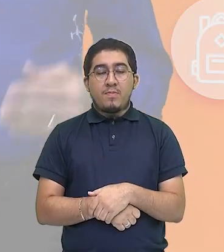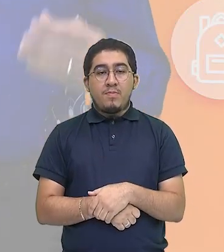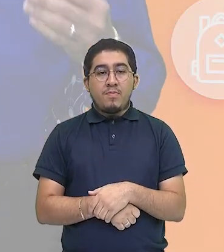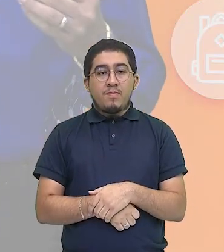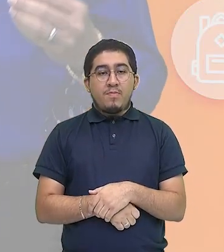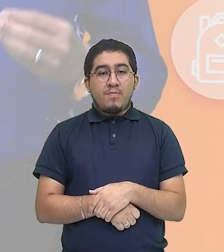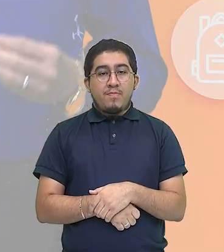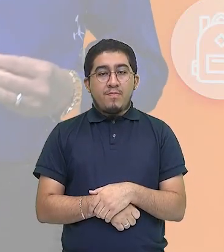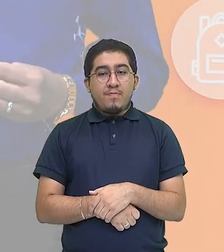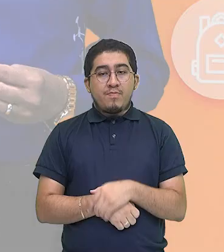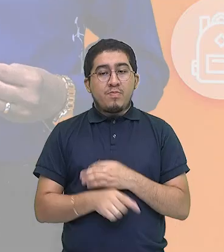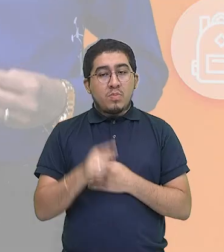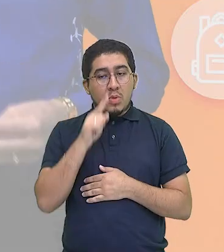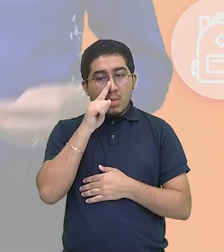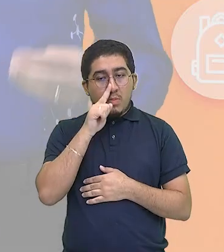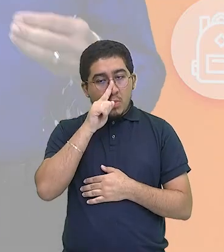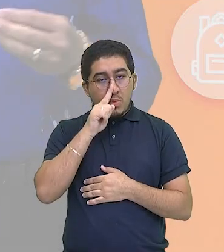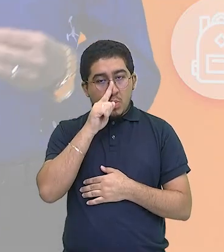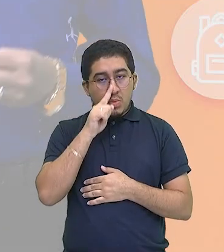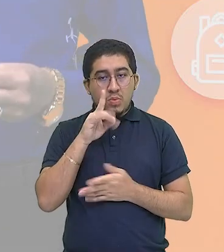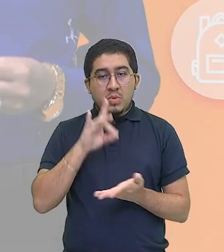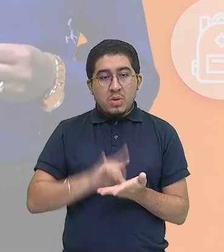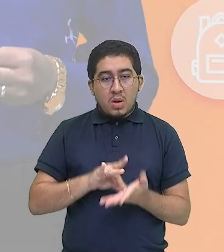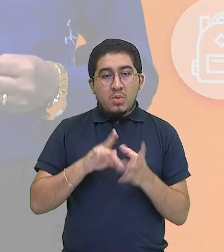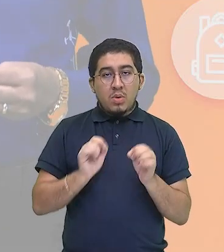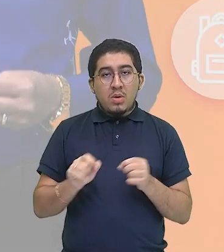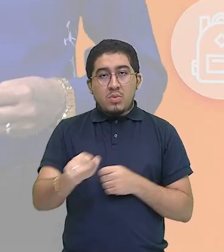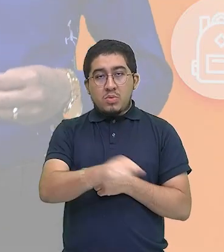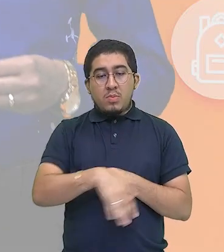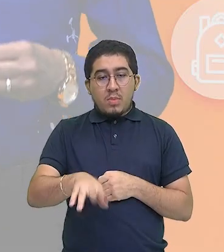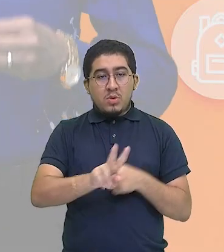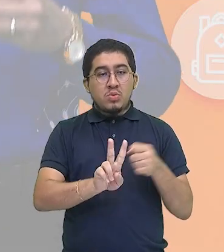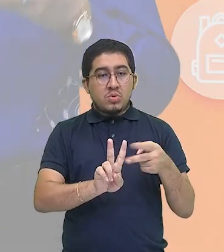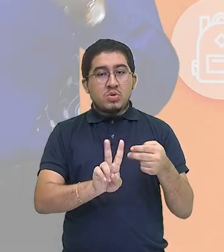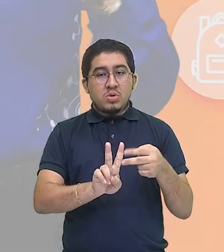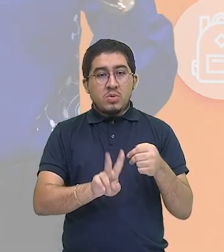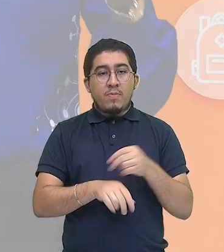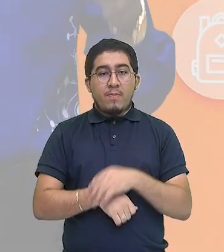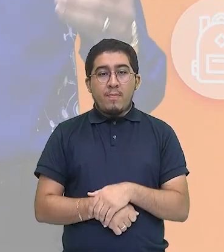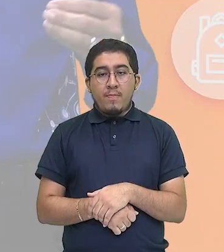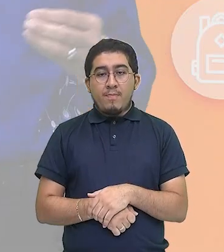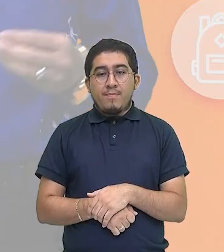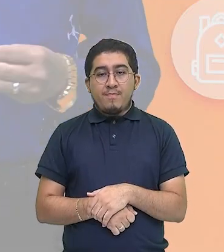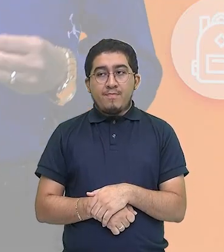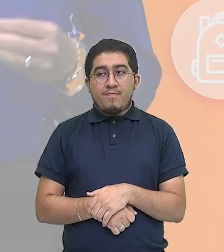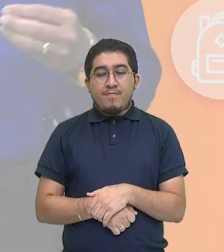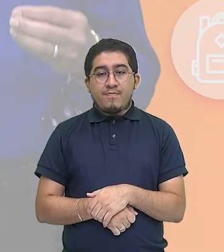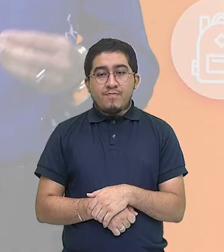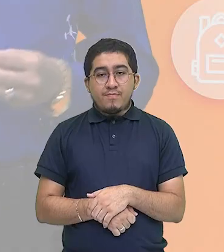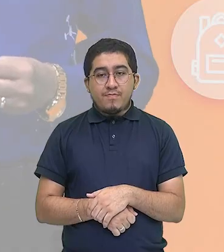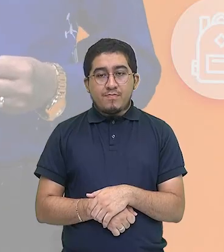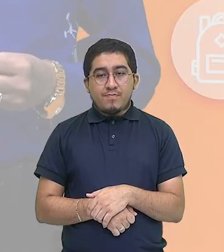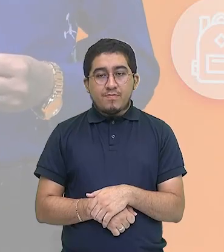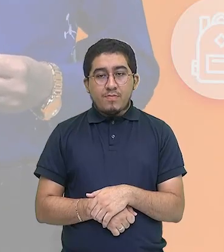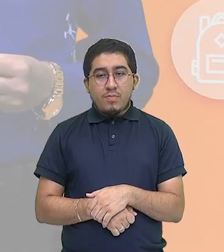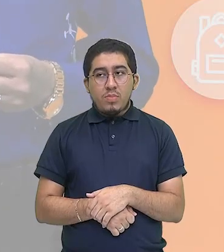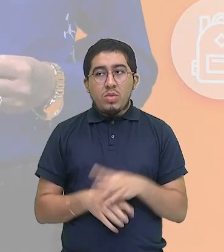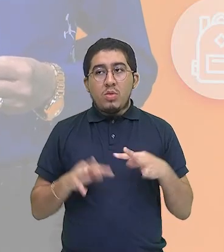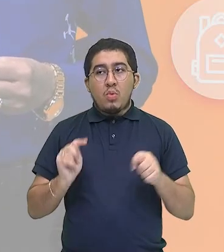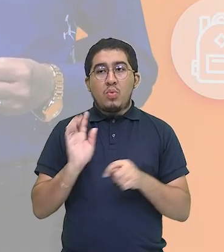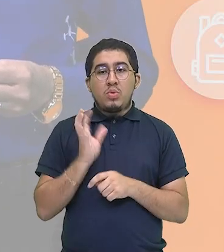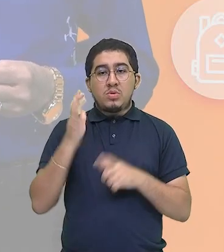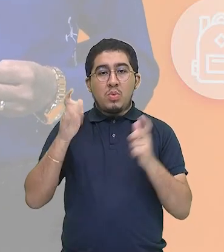ameaçando constantemente as terras indígenas. Isso tudo no momento que se deu ali